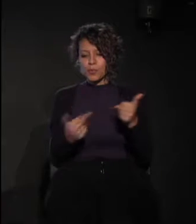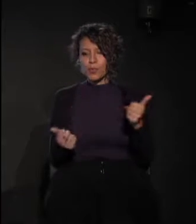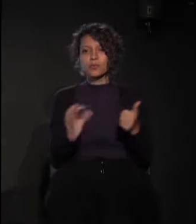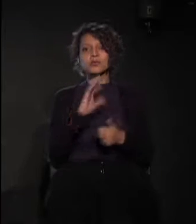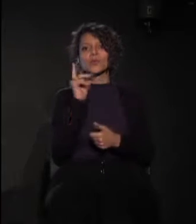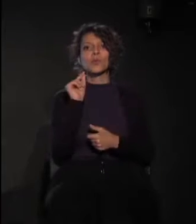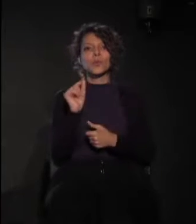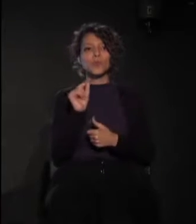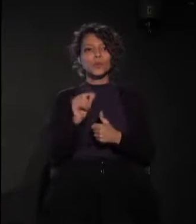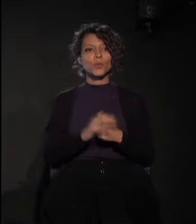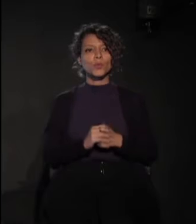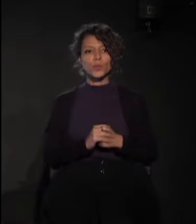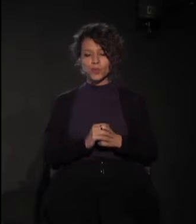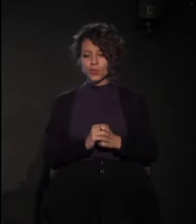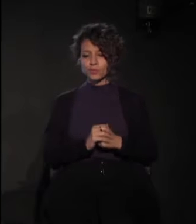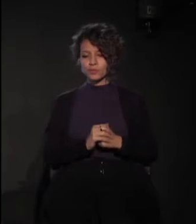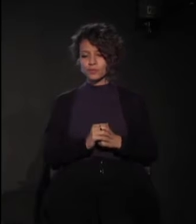assim